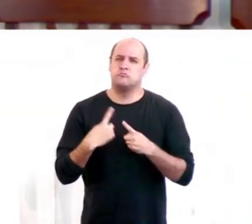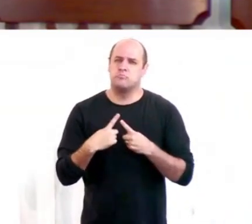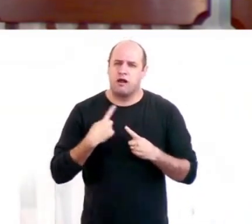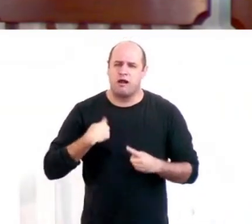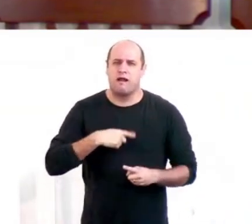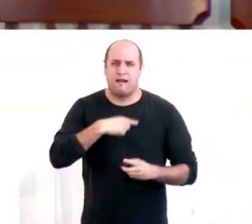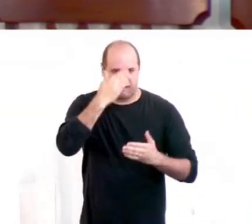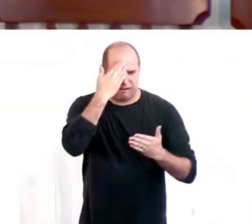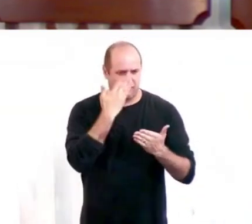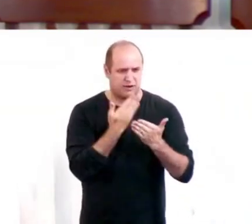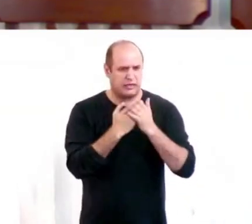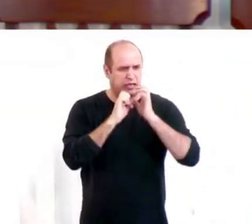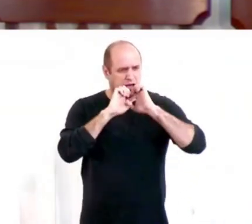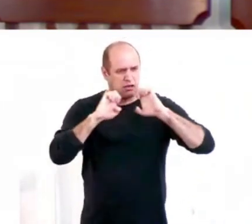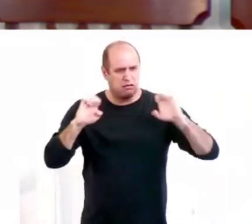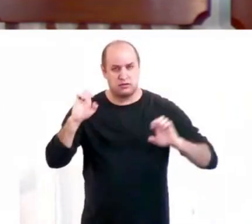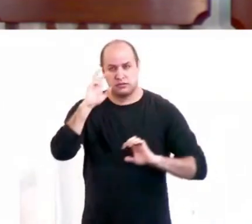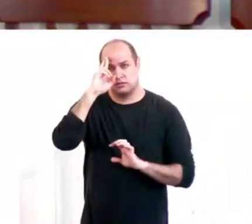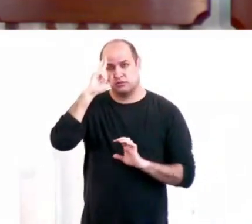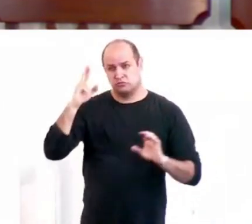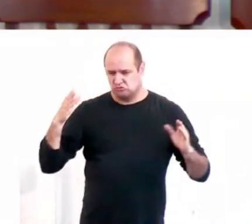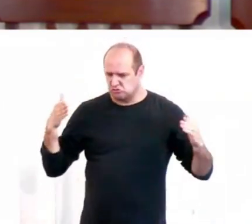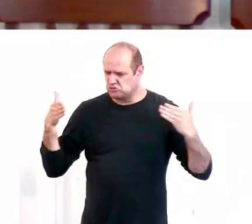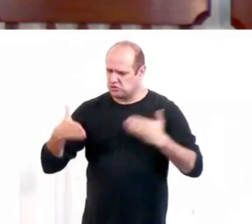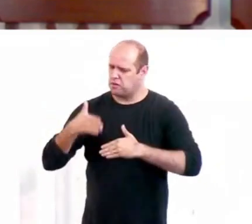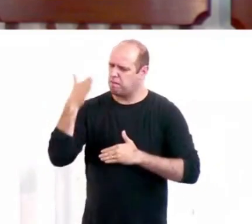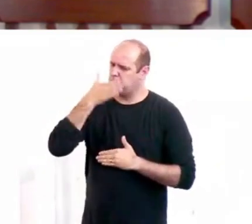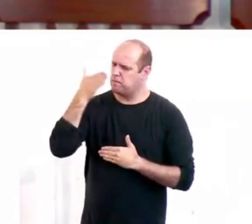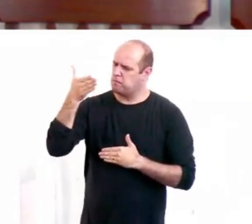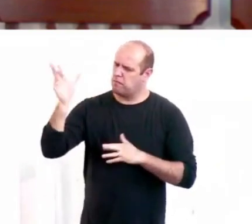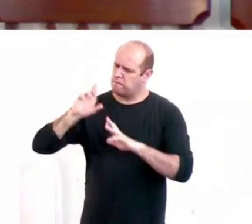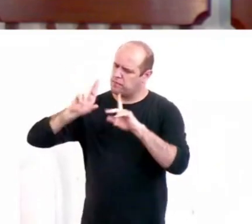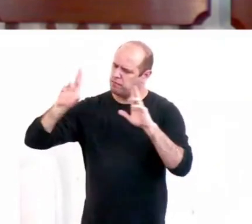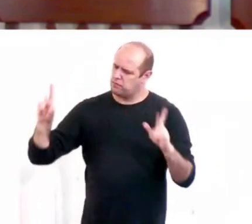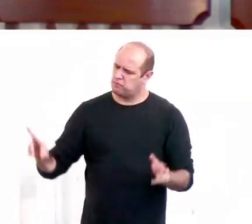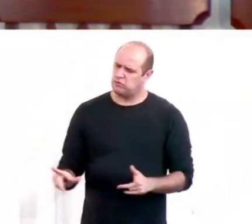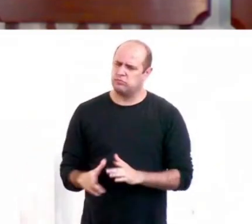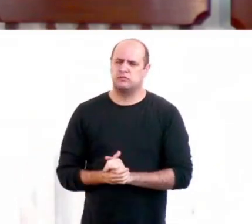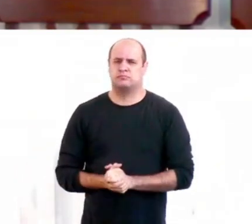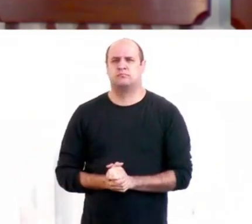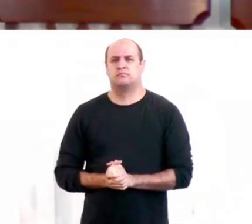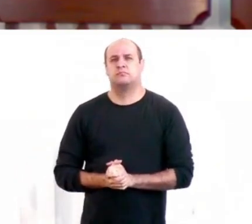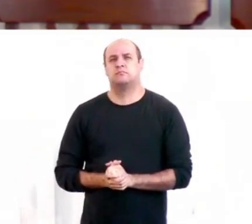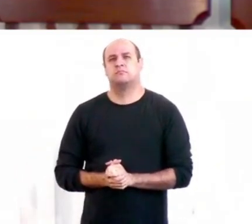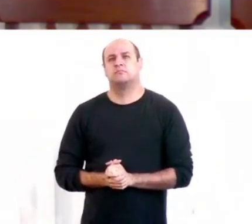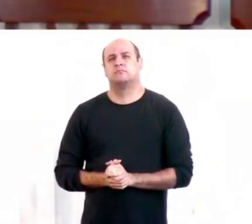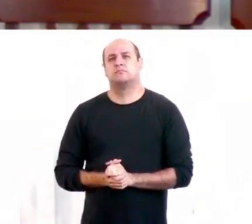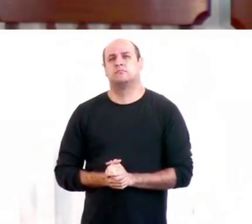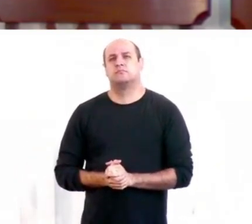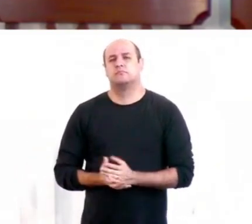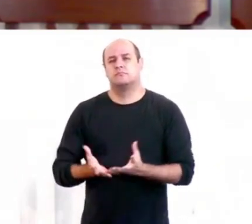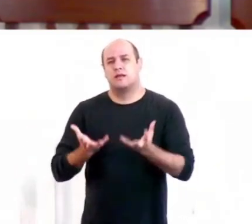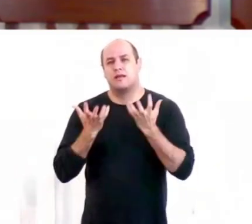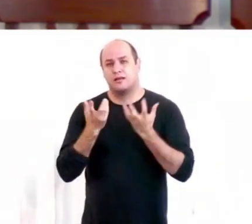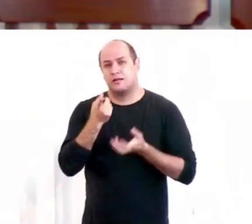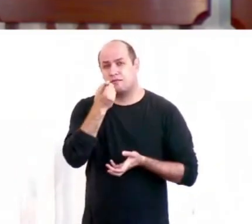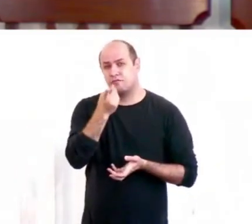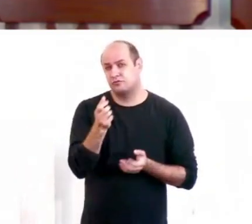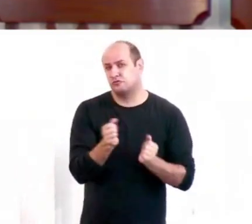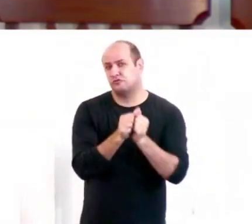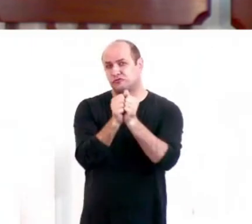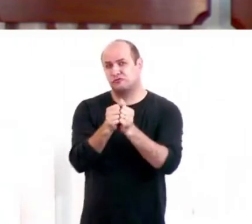que o Evangelho do Senhor tem que chegar em todos os lugares. E eu queria que você estivesse